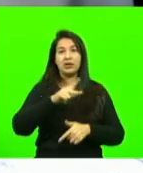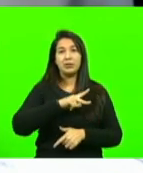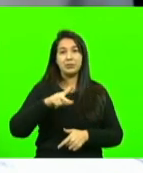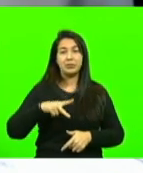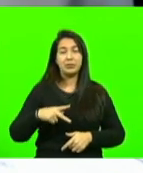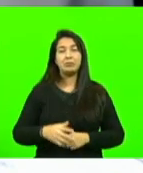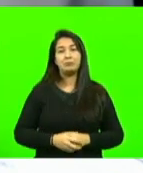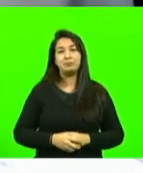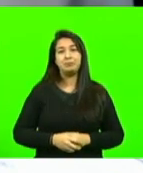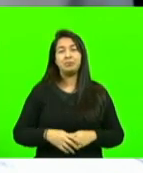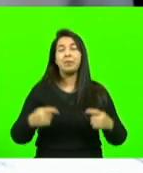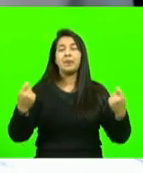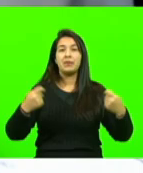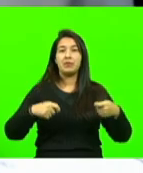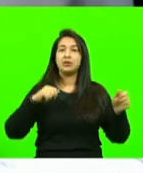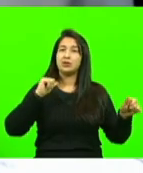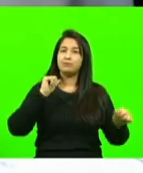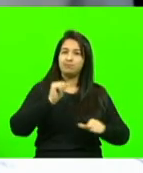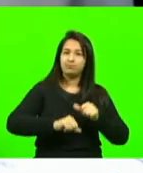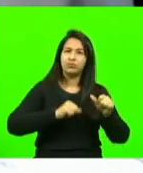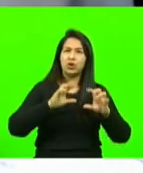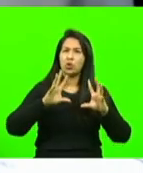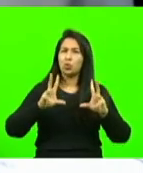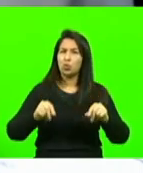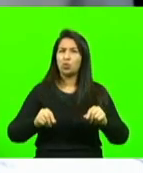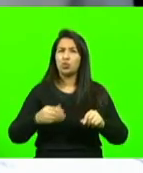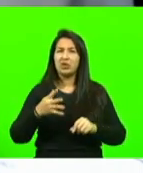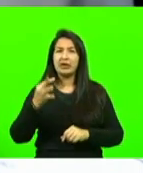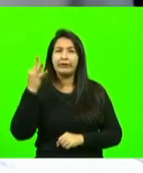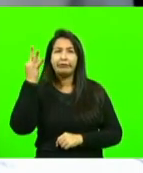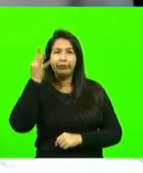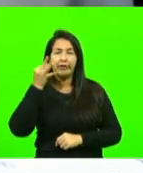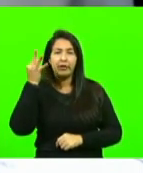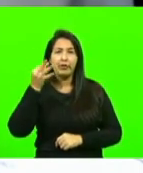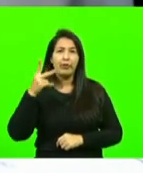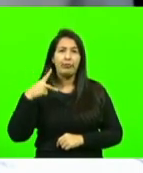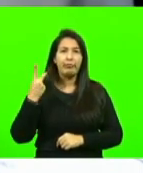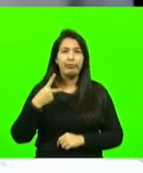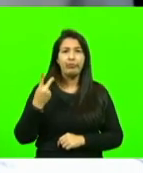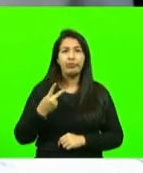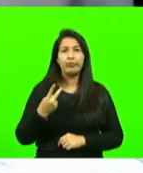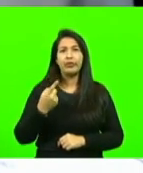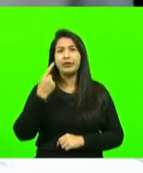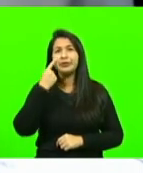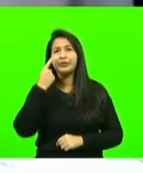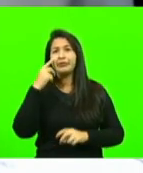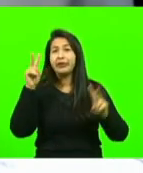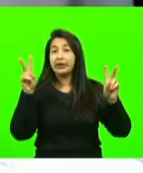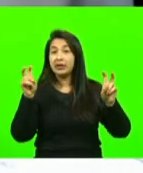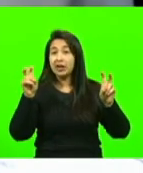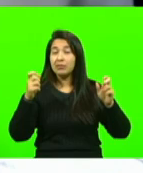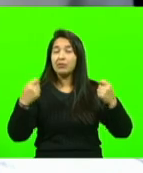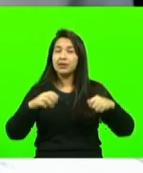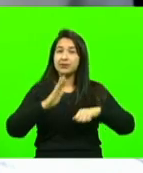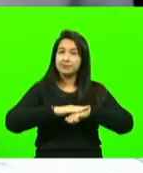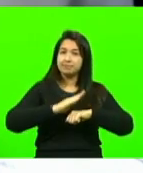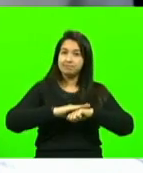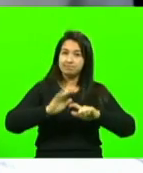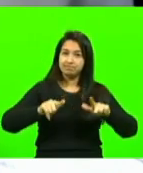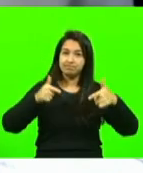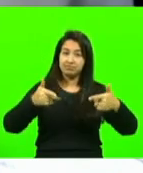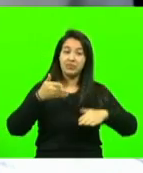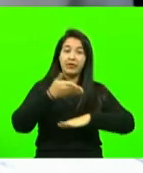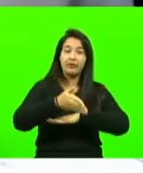nunca a gente precisa transformar todo esse acúmulo teórico e político que nós temos a respeito de tema em ação de rua para